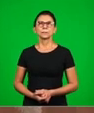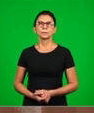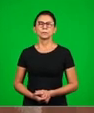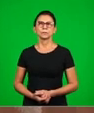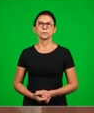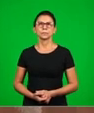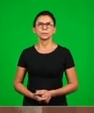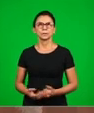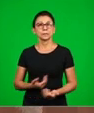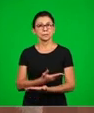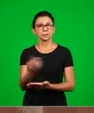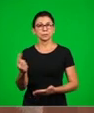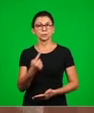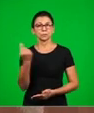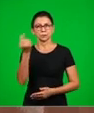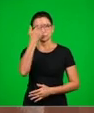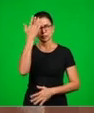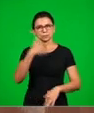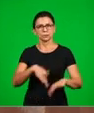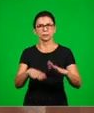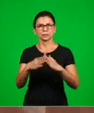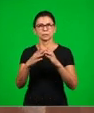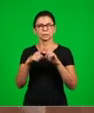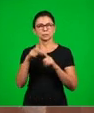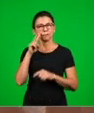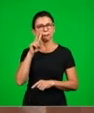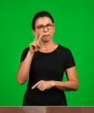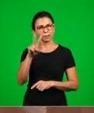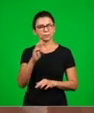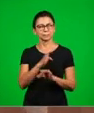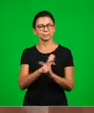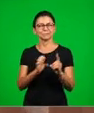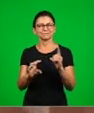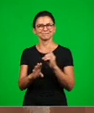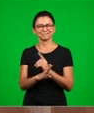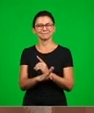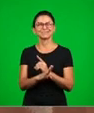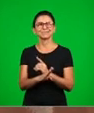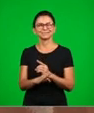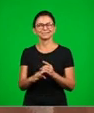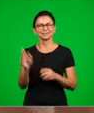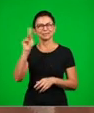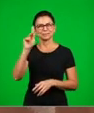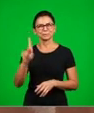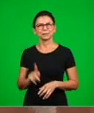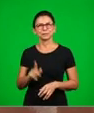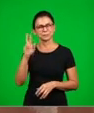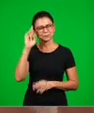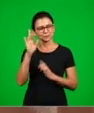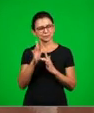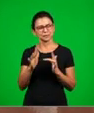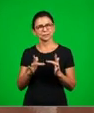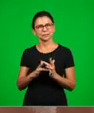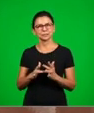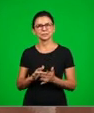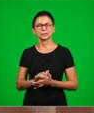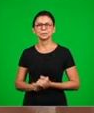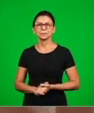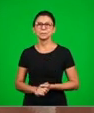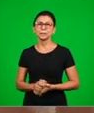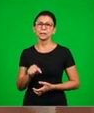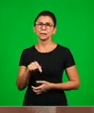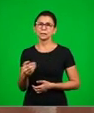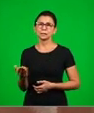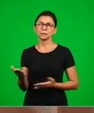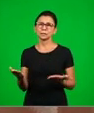Quero saudar a todas as igrejas que estão acompanhando conosco a Escola Bíblica Dominical com a paz do Senhor Jesus. Nós estamos